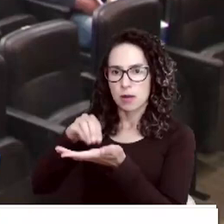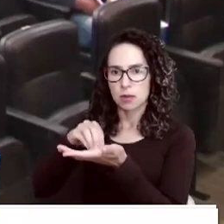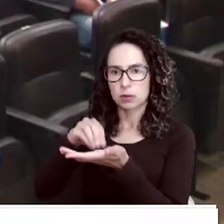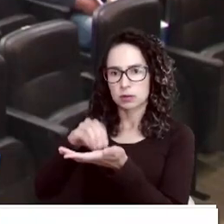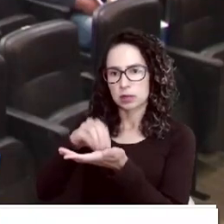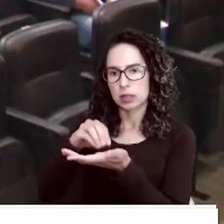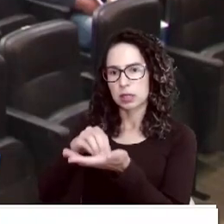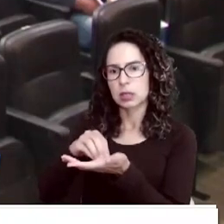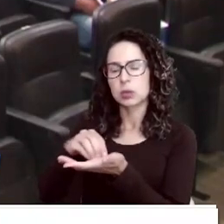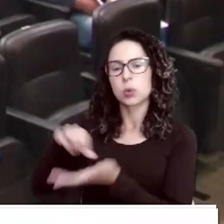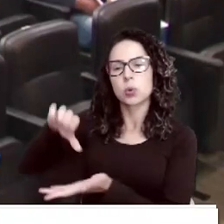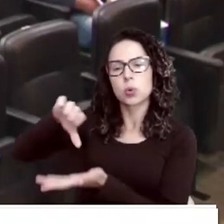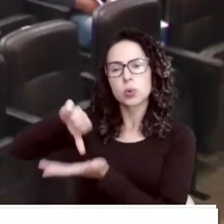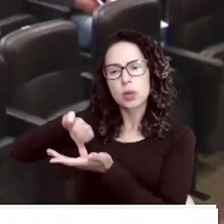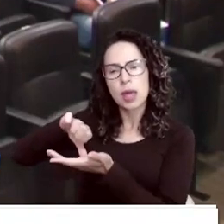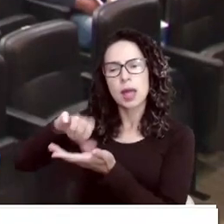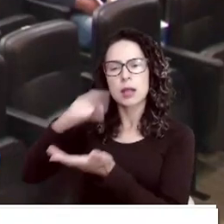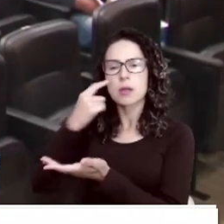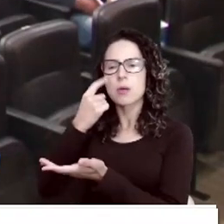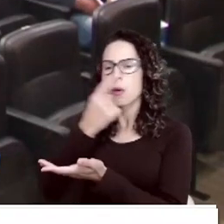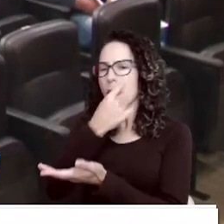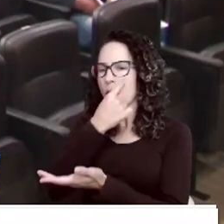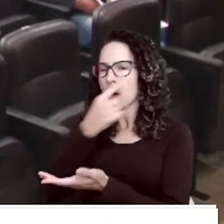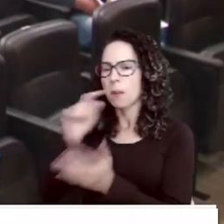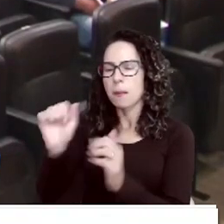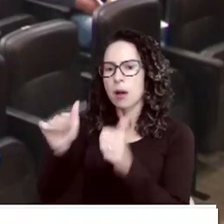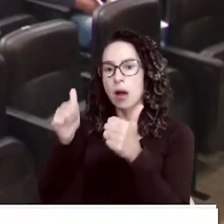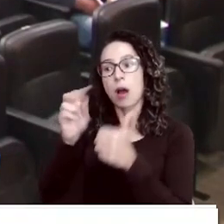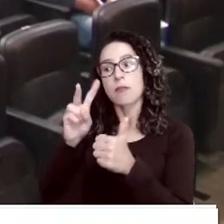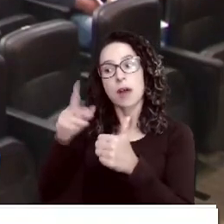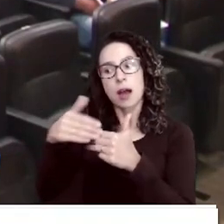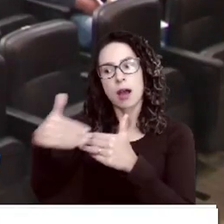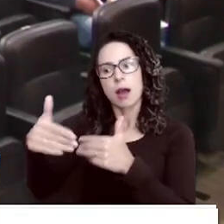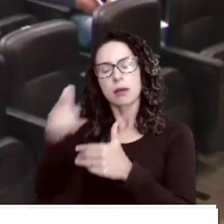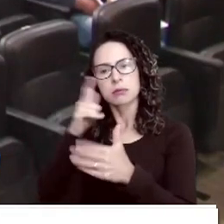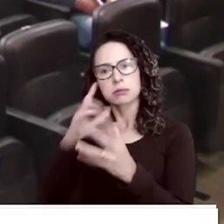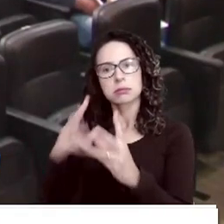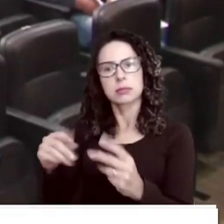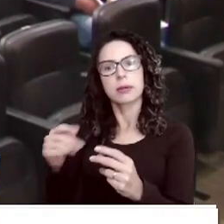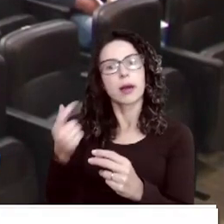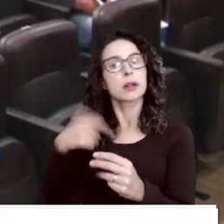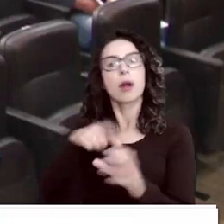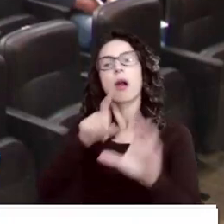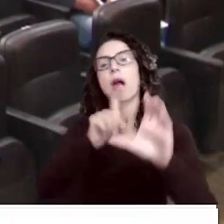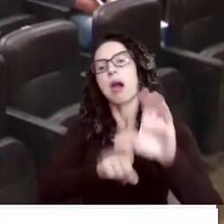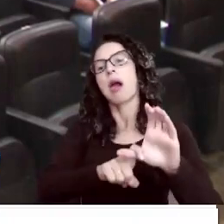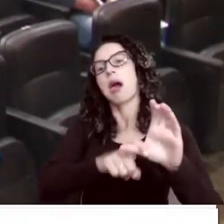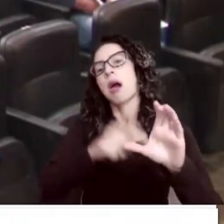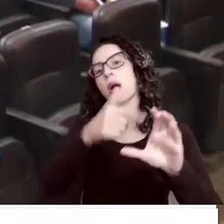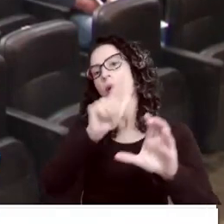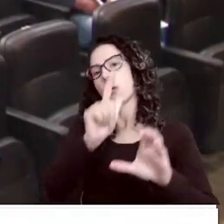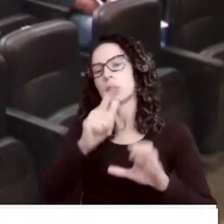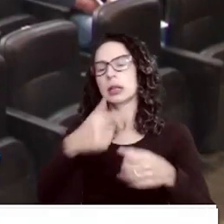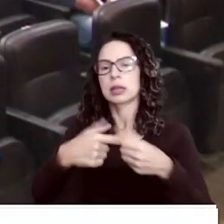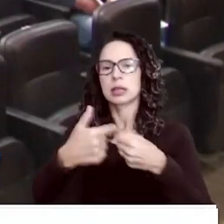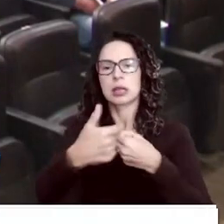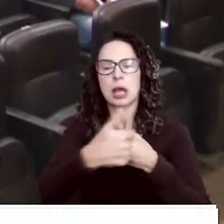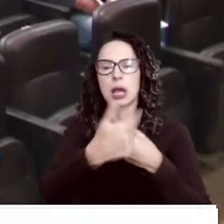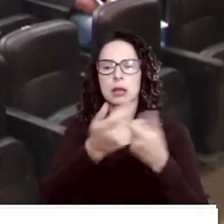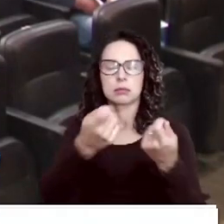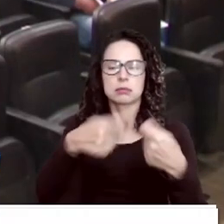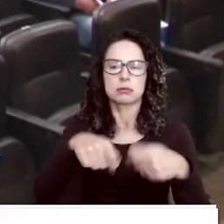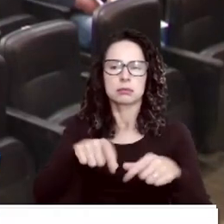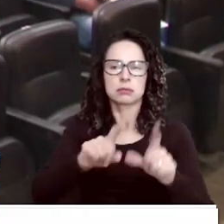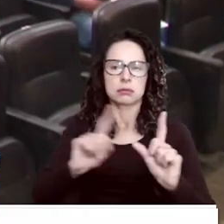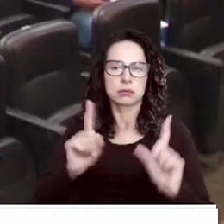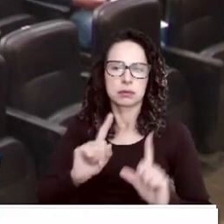centro oftalmológico melhor vai ser resolvido em breve, e aí nós não vamos ficar dependendo de Patrocínio Paulista, nós não vamos ficar